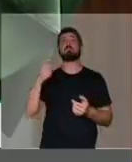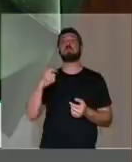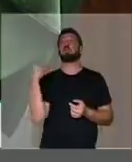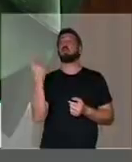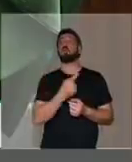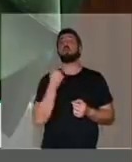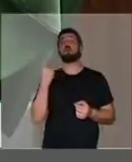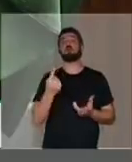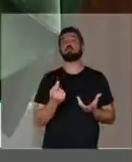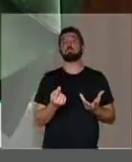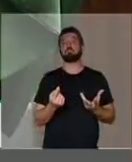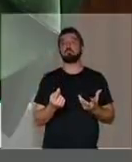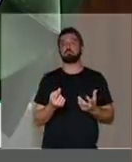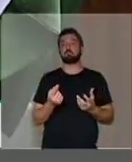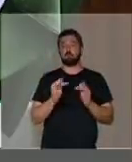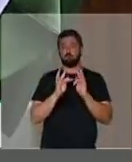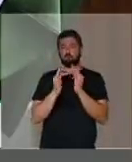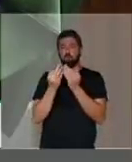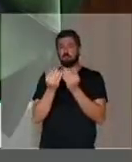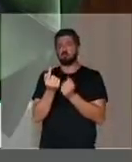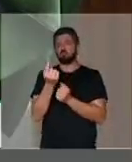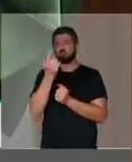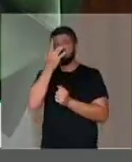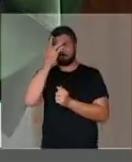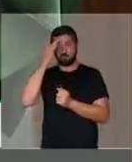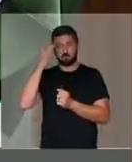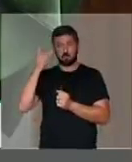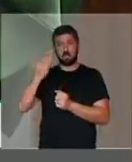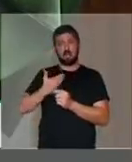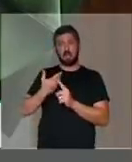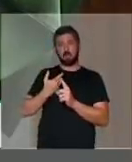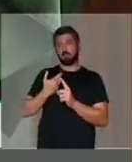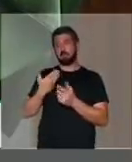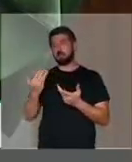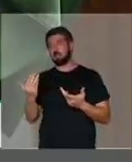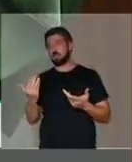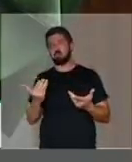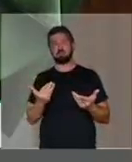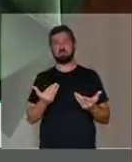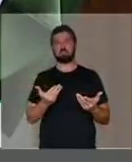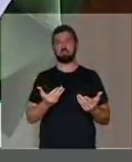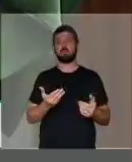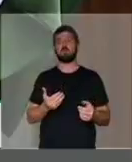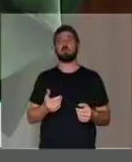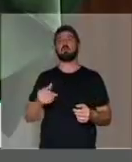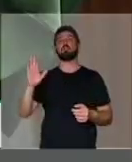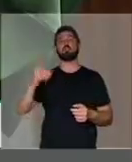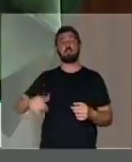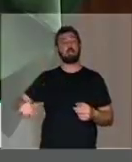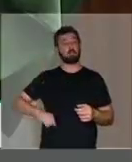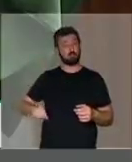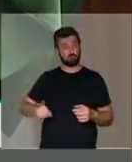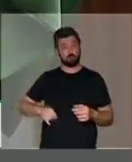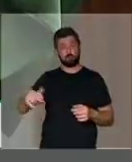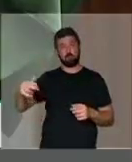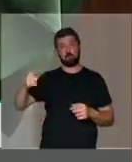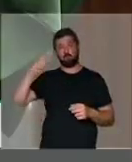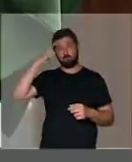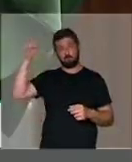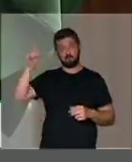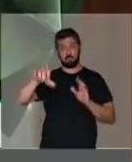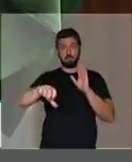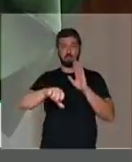entre nós não tem um familiar ou um amigo que não tenha sido vítima de violência no